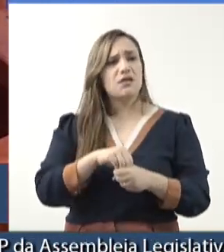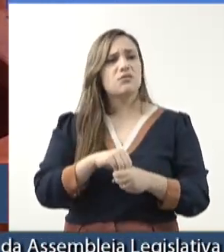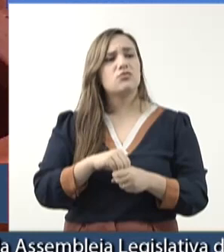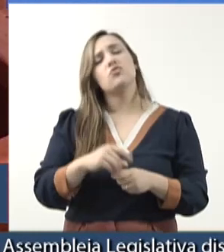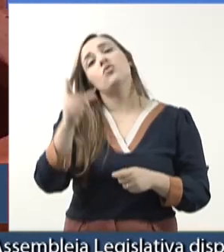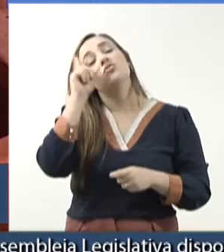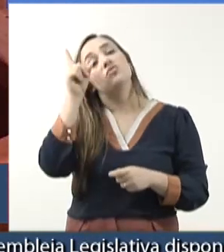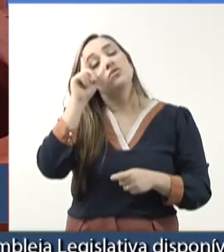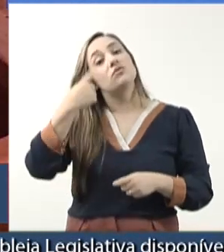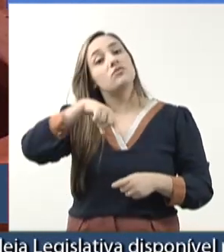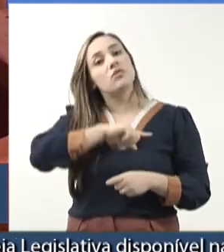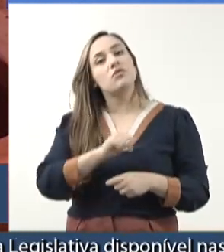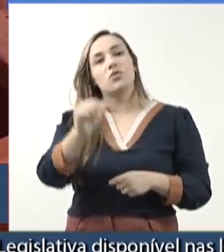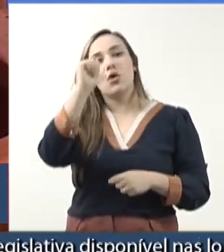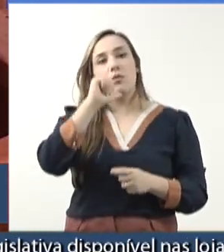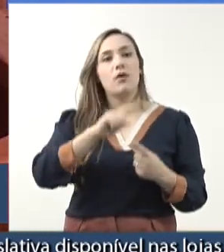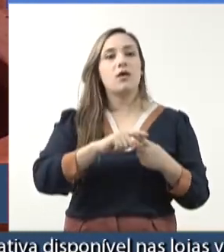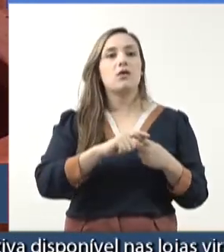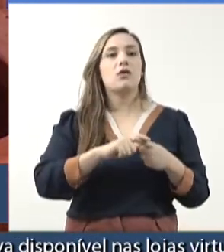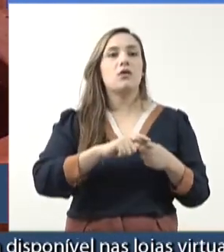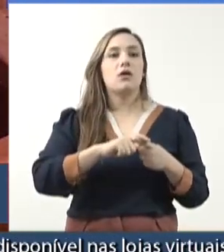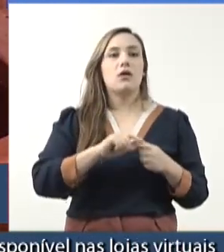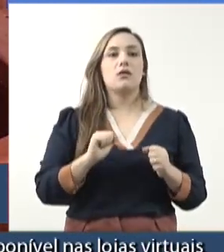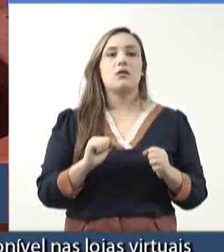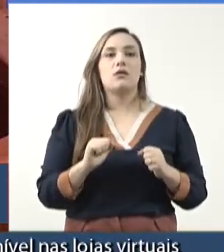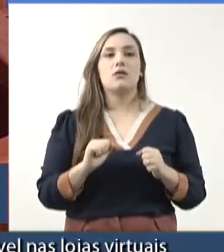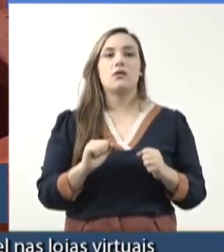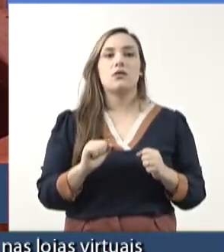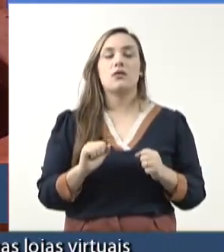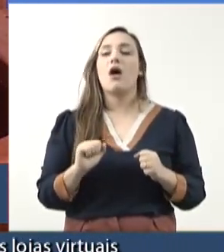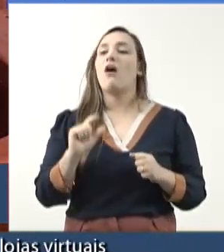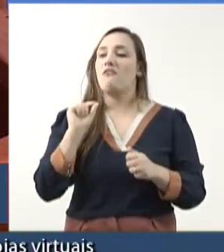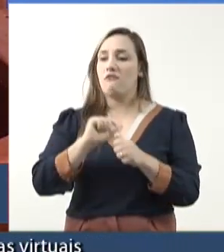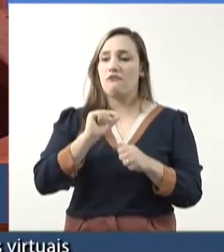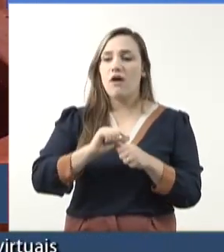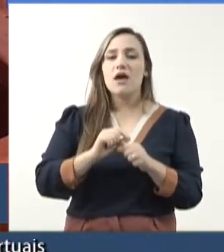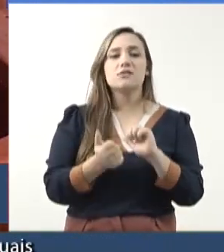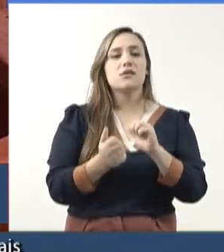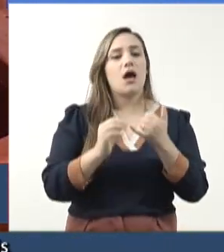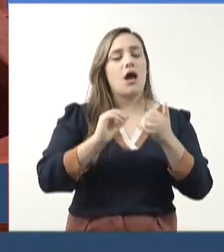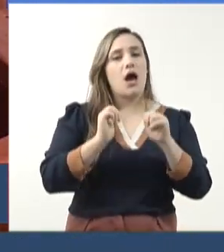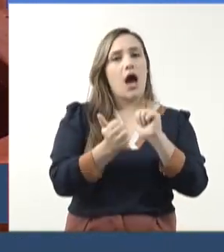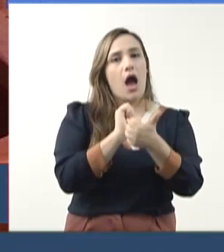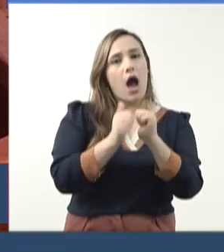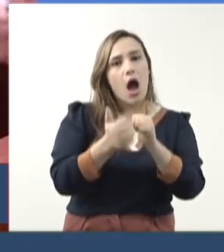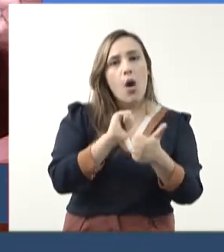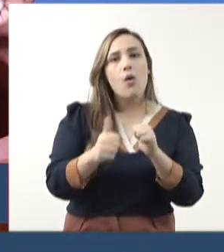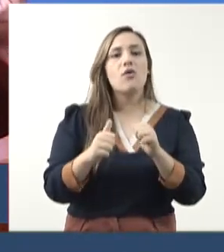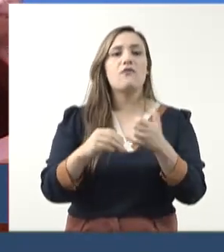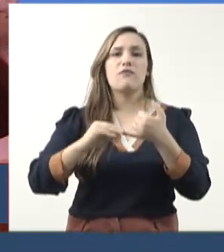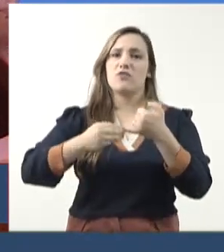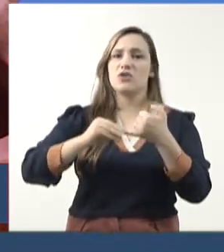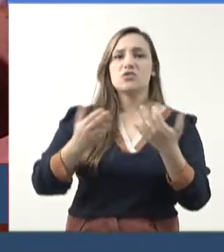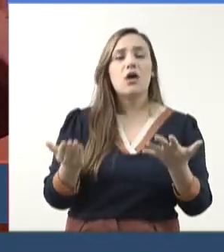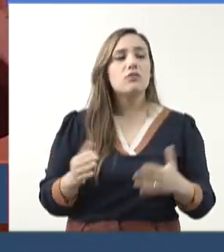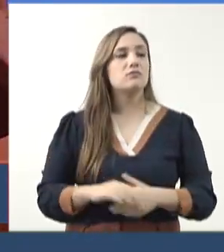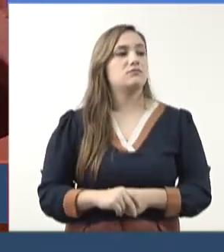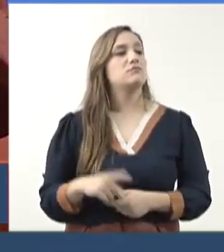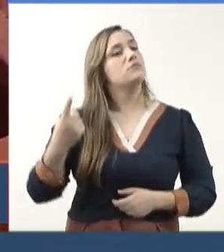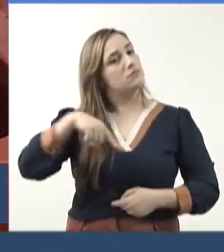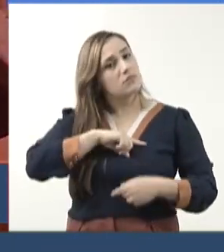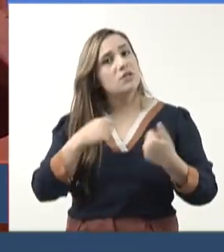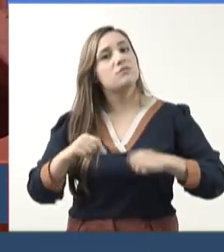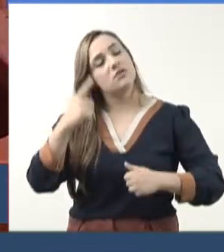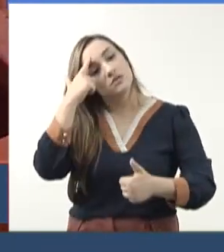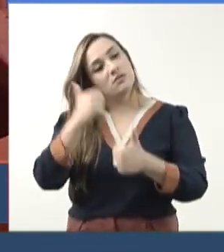os dias, que está no nosso arroz todo dia, que a gente faz comida com água da torneira, que está na nossa alimentação. Então, nós precisamos refletir sobre isso,